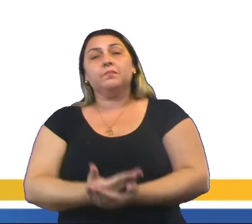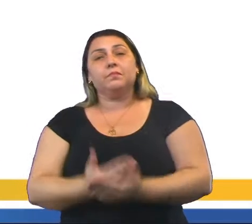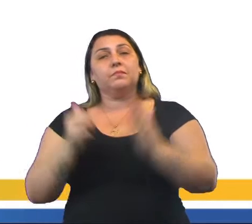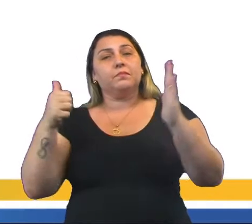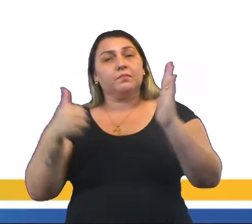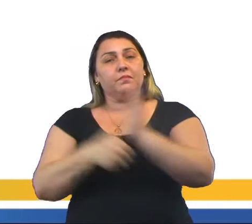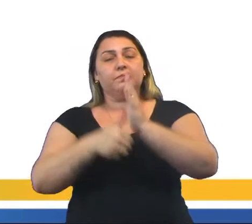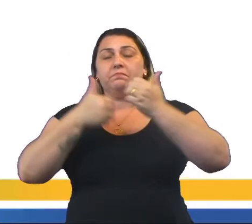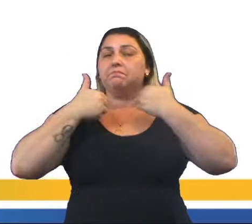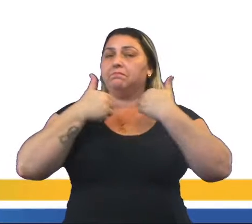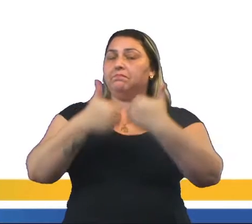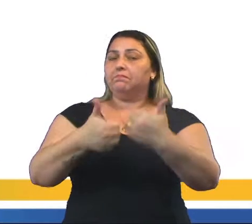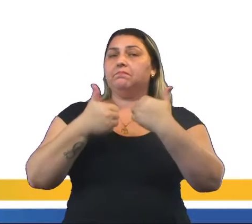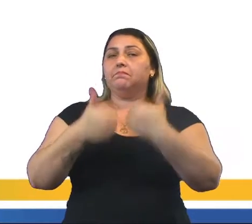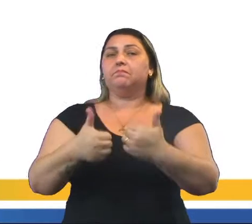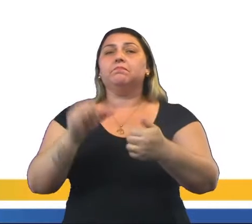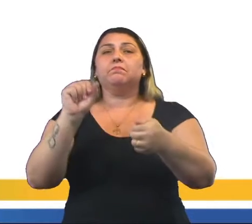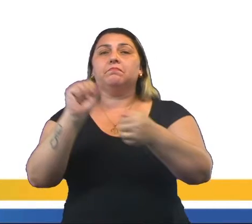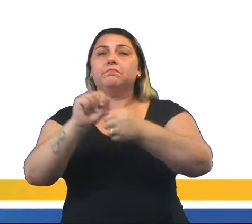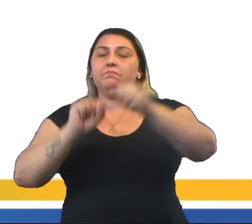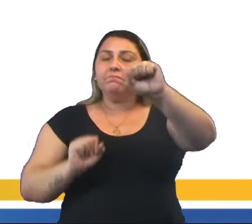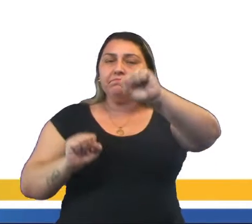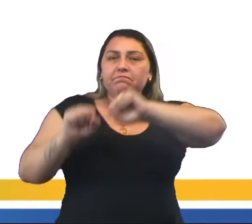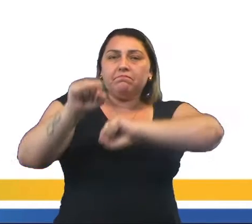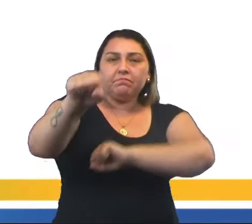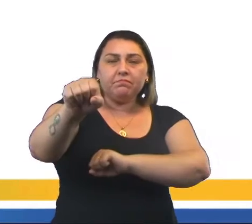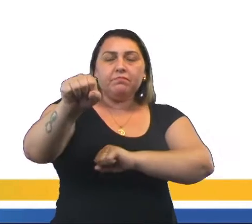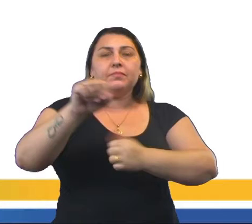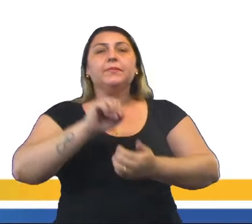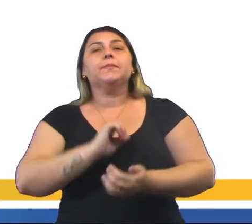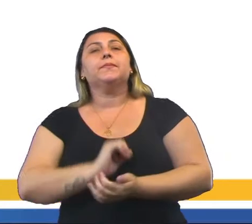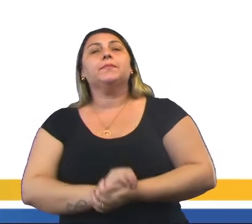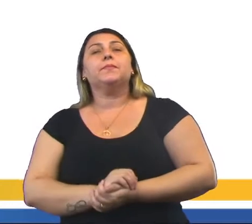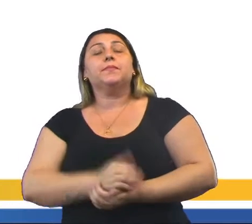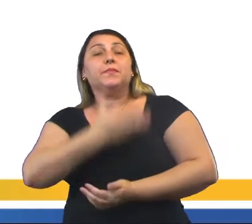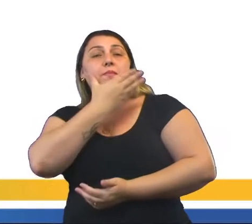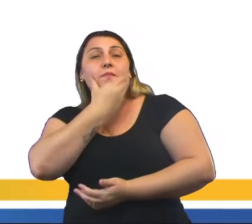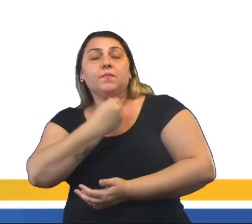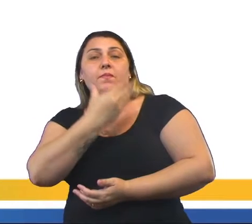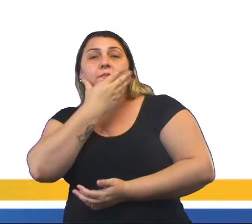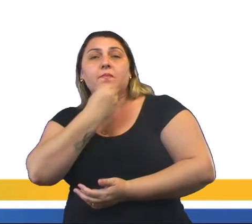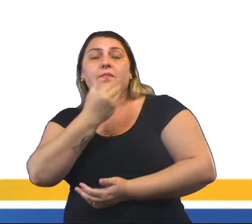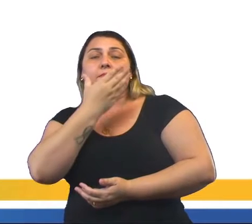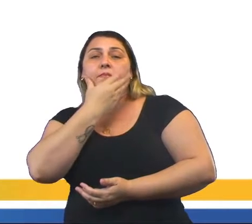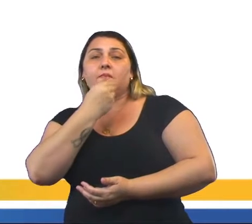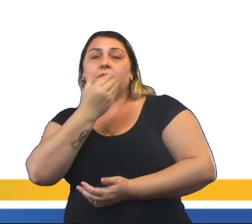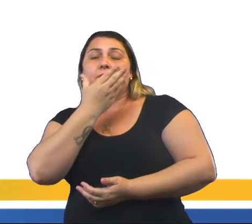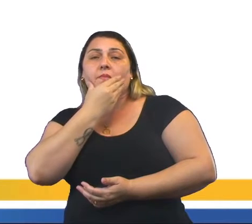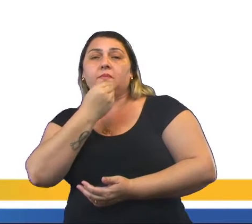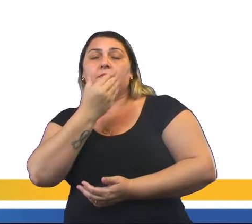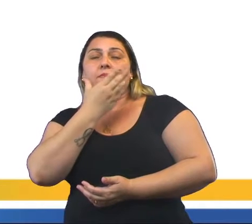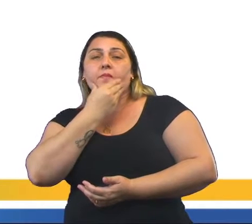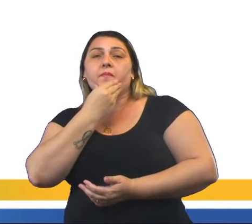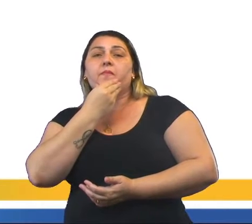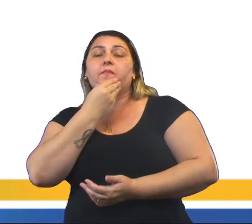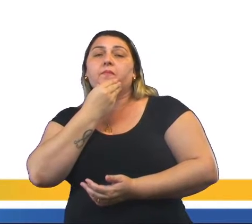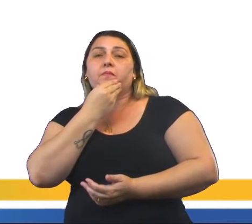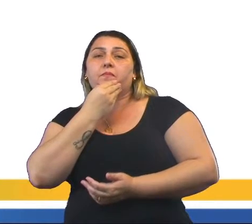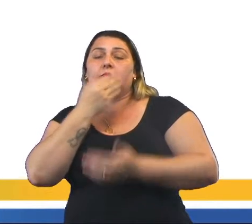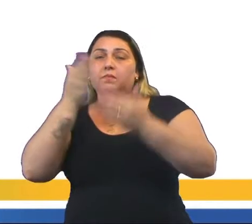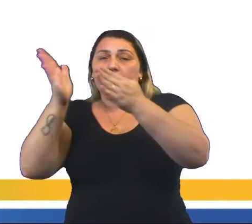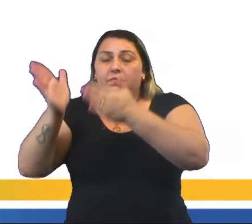identidade positiva, dos feitos heróicos, né? Dos homens de alma nobre,